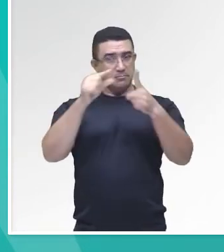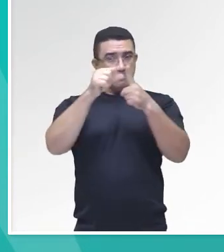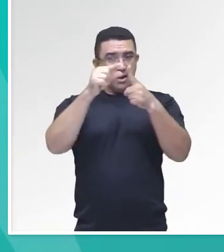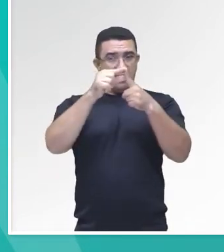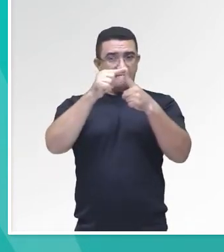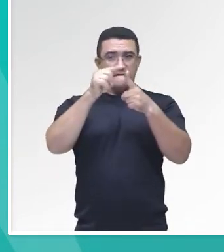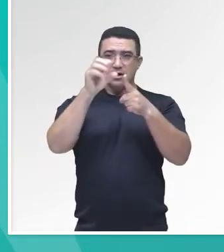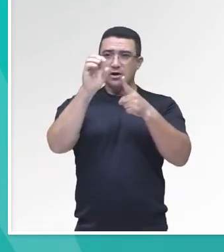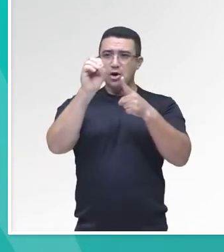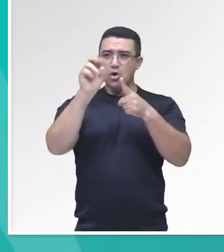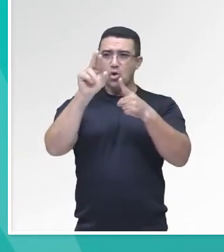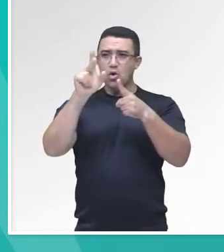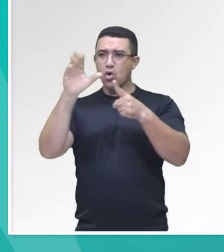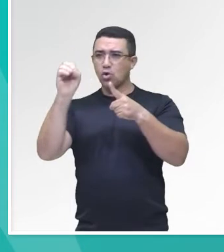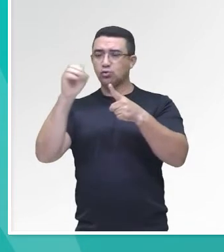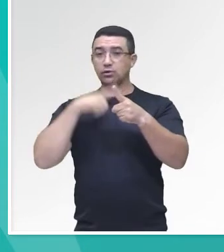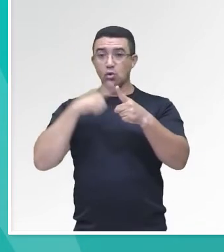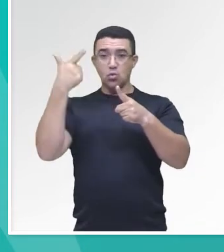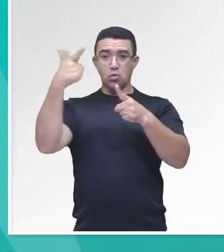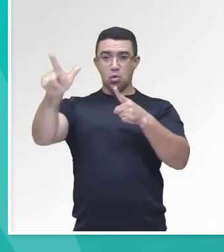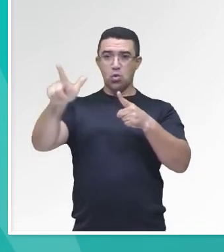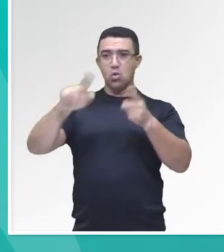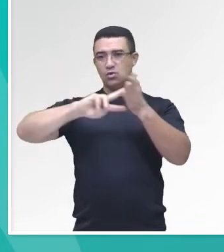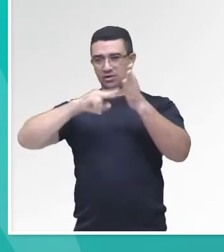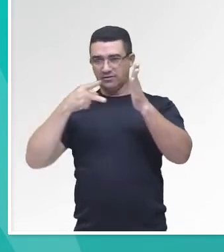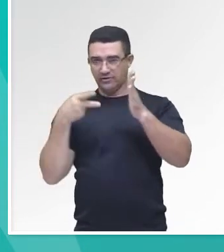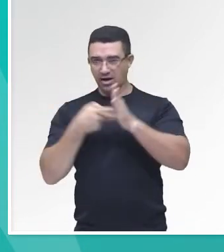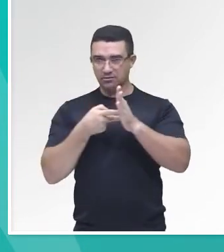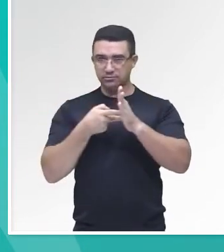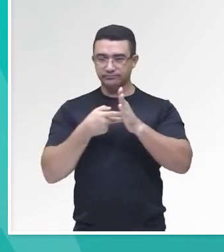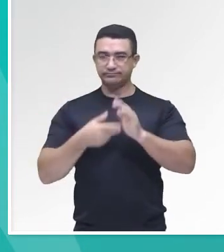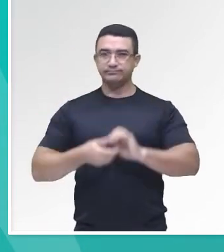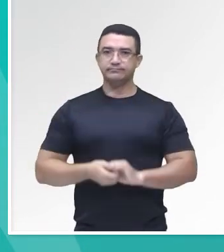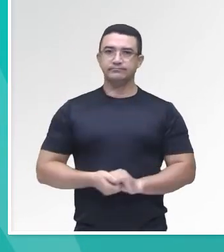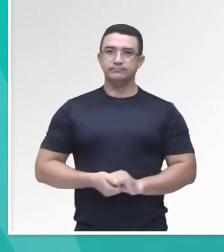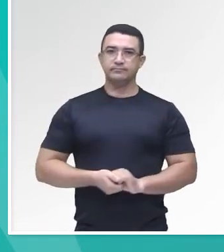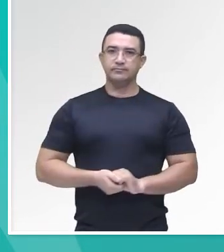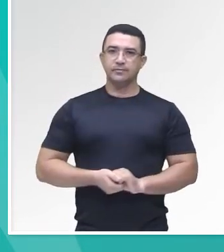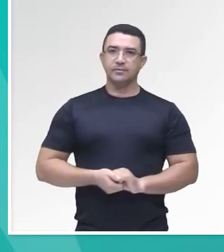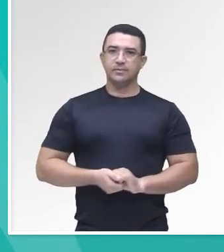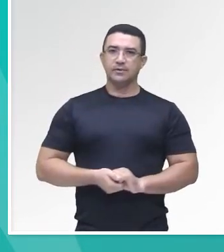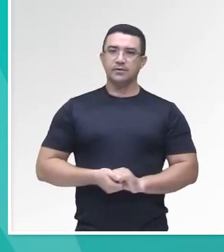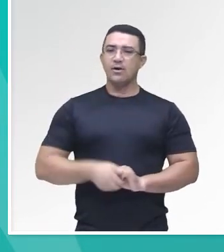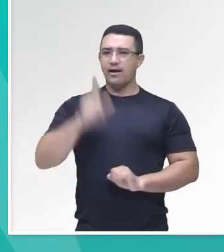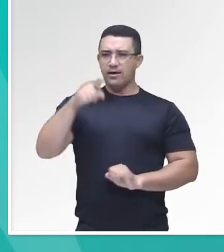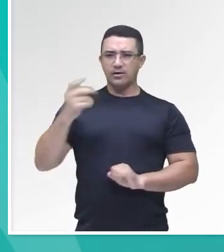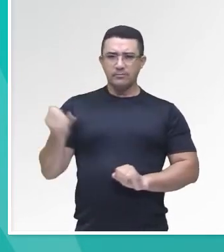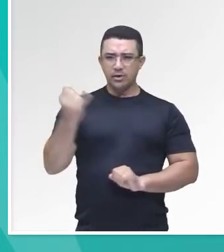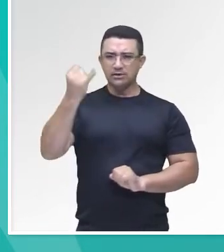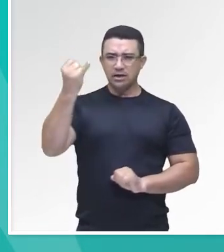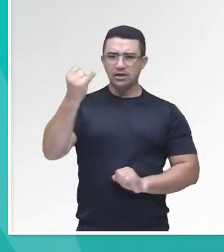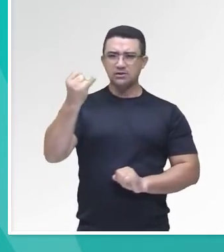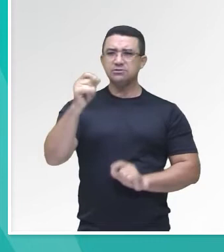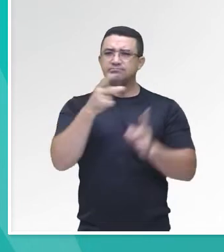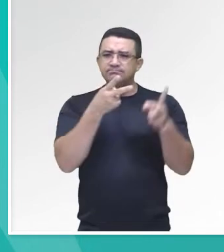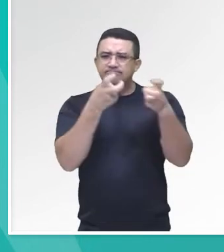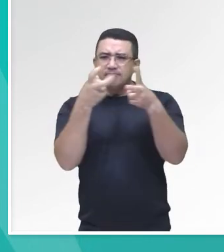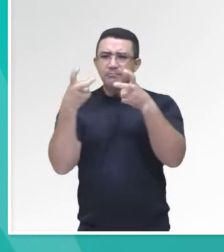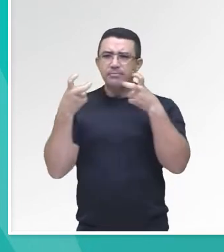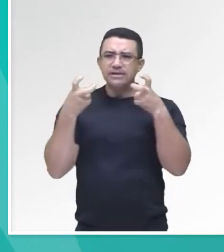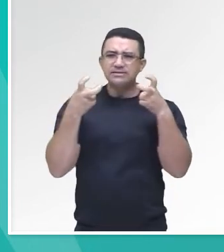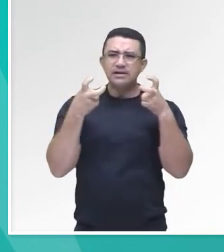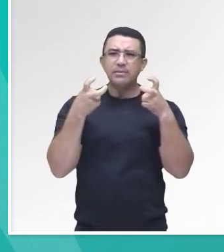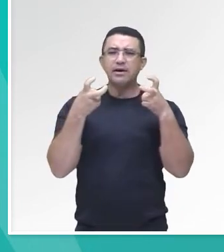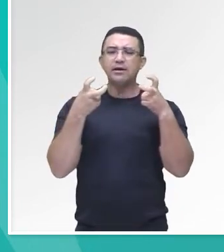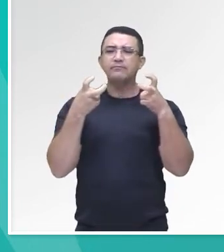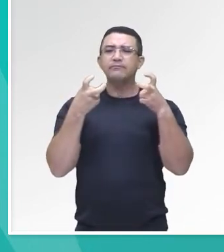novo significado, tá? Agora, é um detalhe importante a gente perceber nesse exemplo que eu coloquei